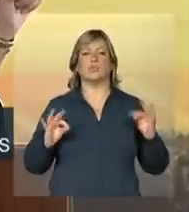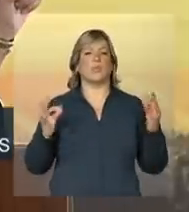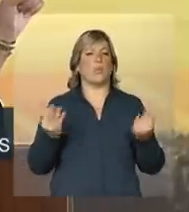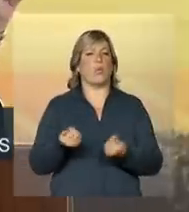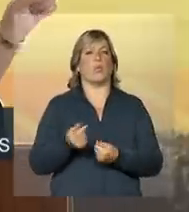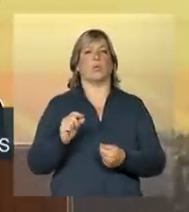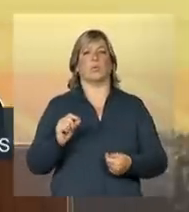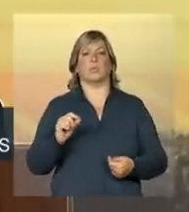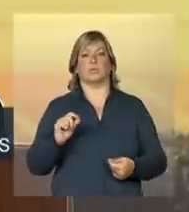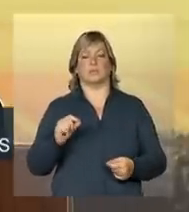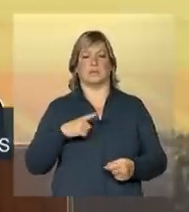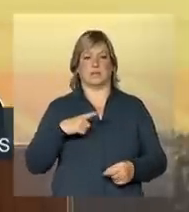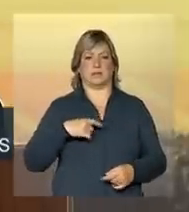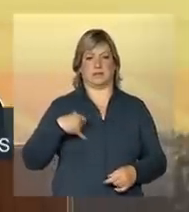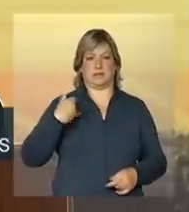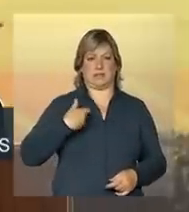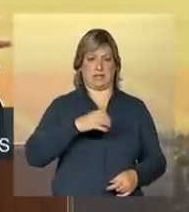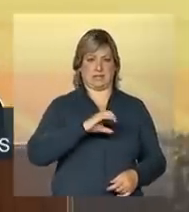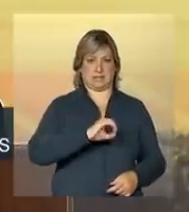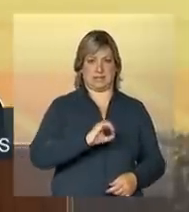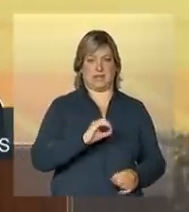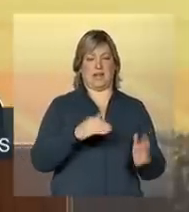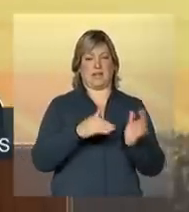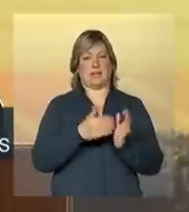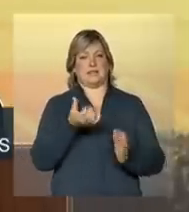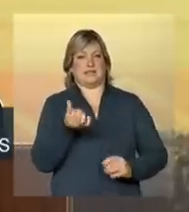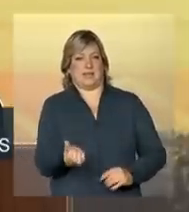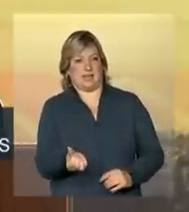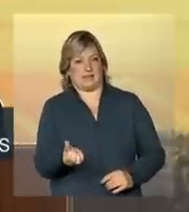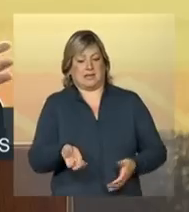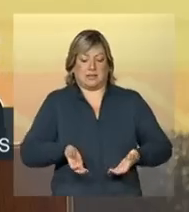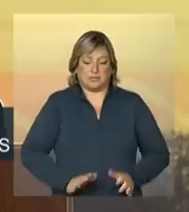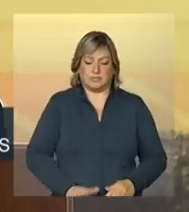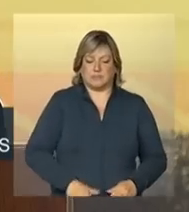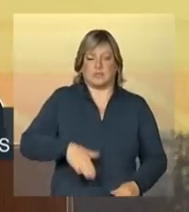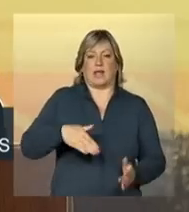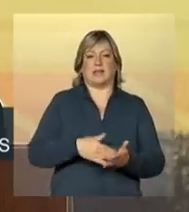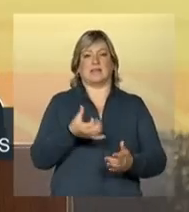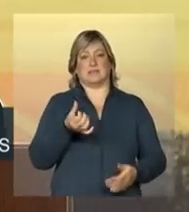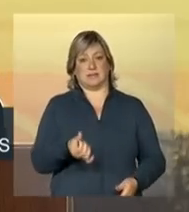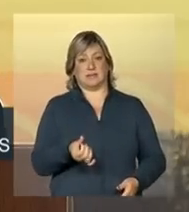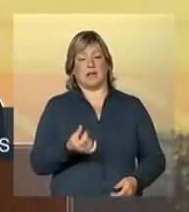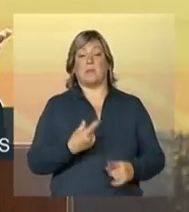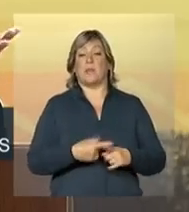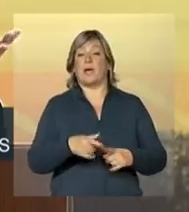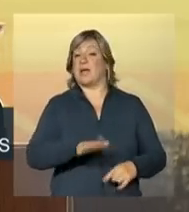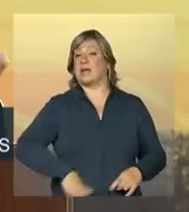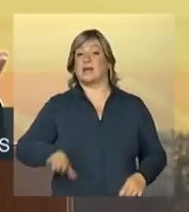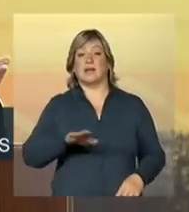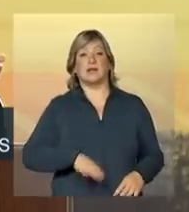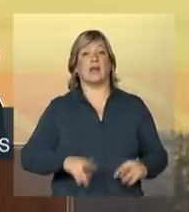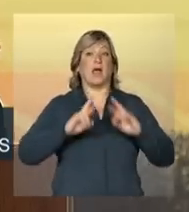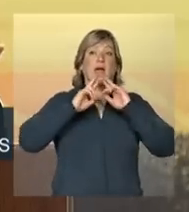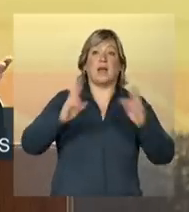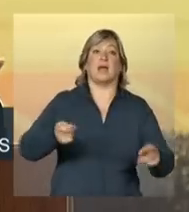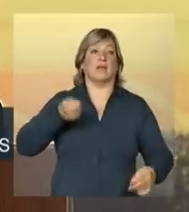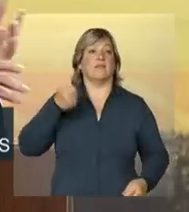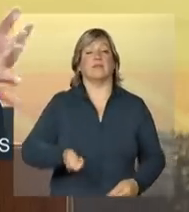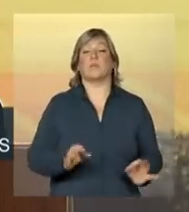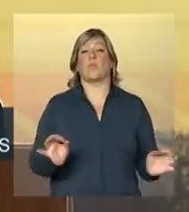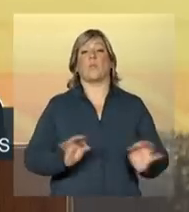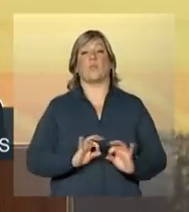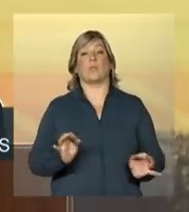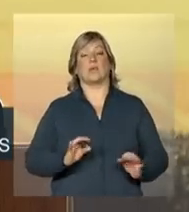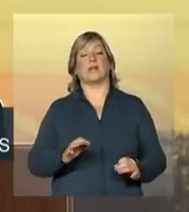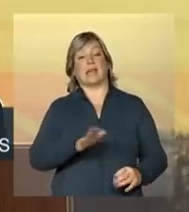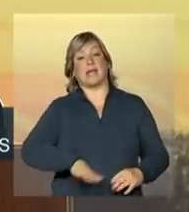que tem criança de 0 a 6 anos porque criança não protesta criança de se até 6 anos não protesta criança